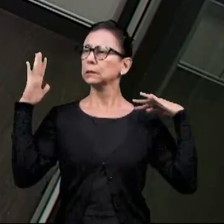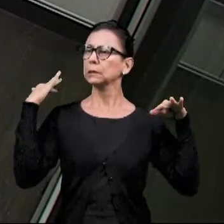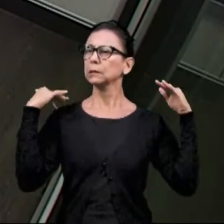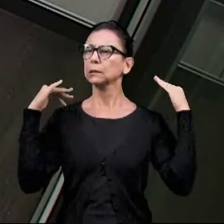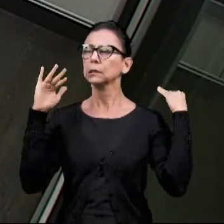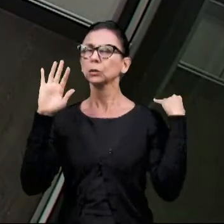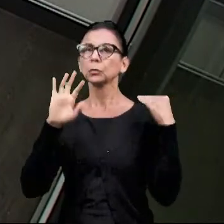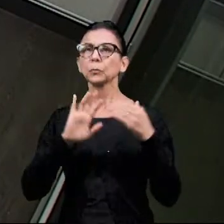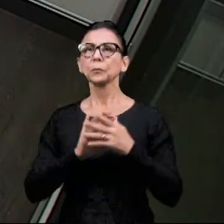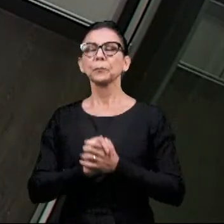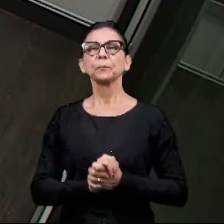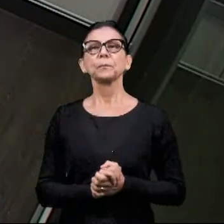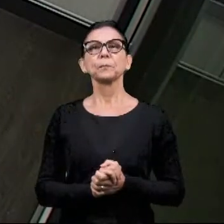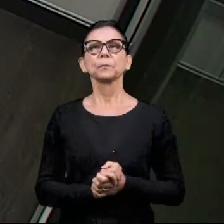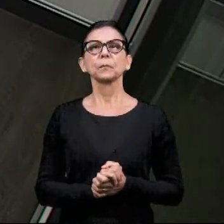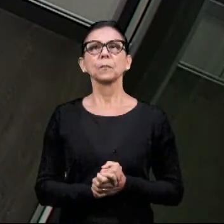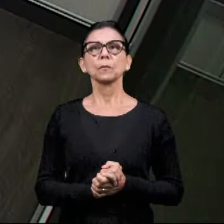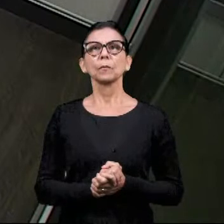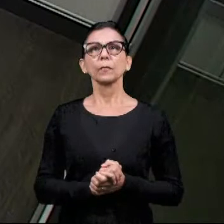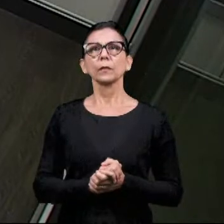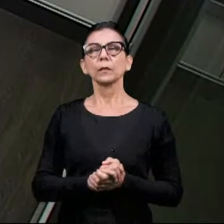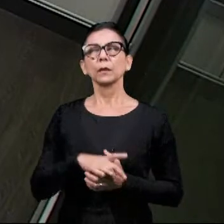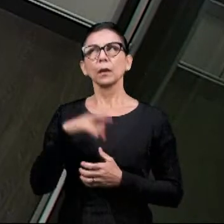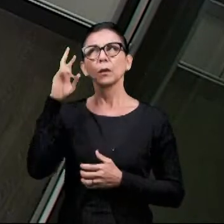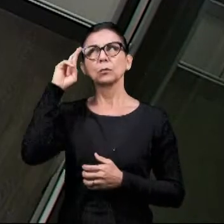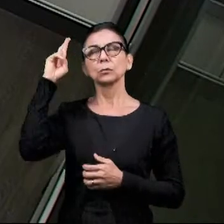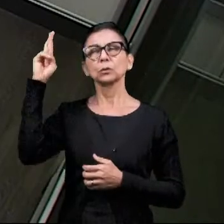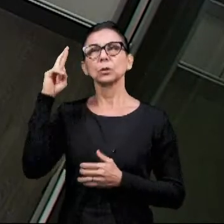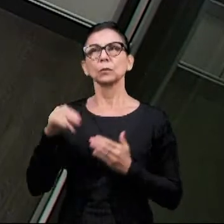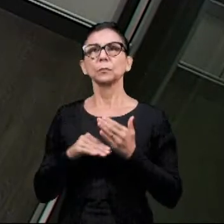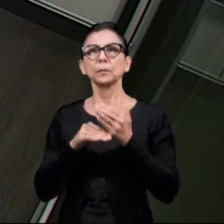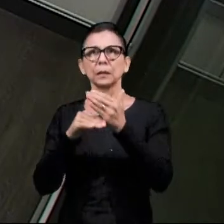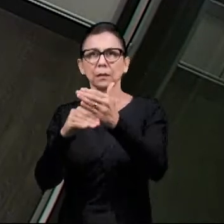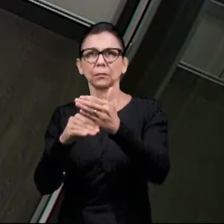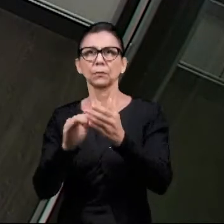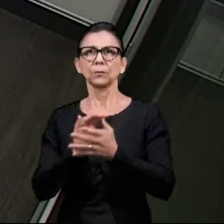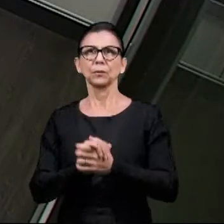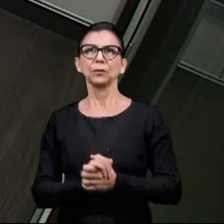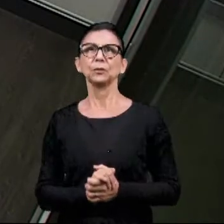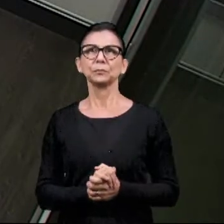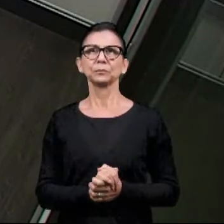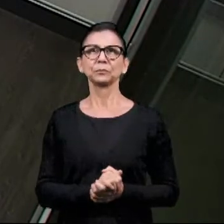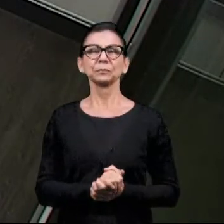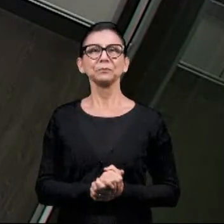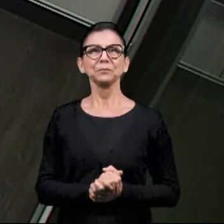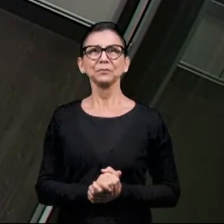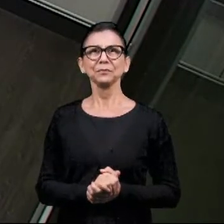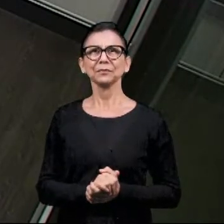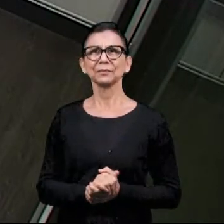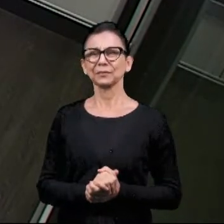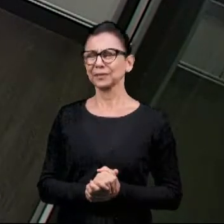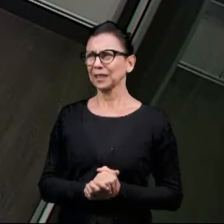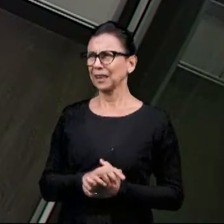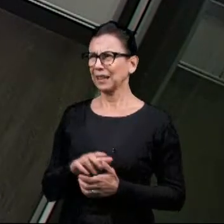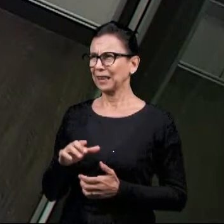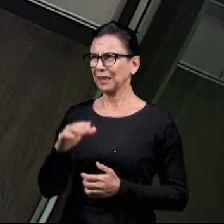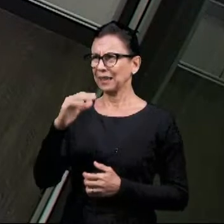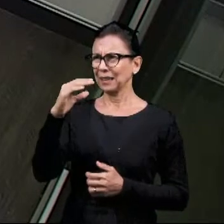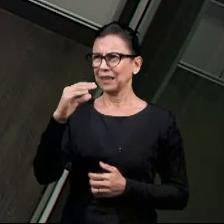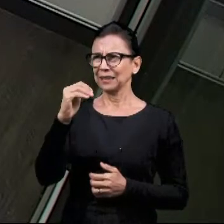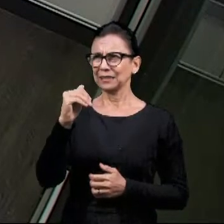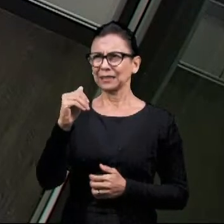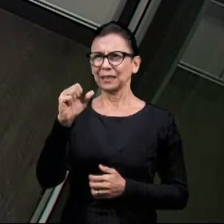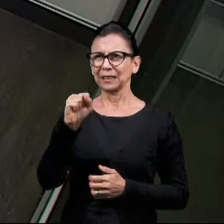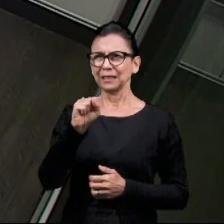para um lugar. Tinha umas casuarinas aqui em Coqueiral de Itaparica. Umas o quê? Casuarina?